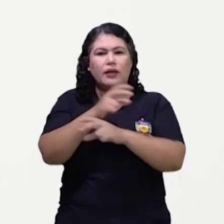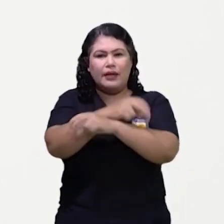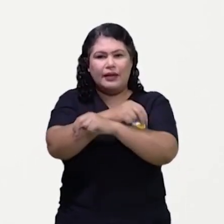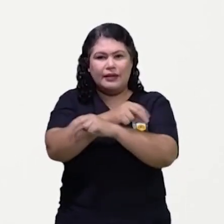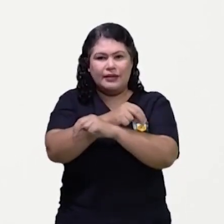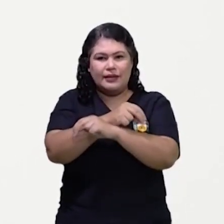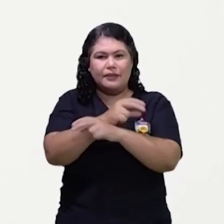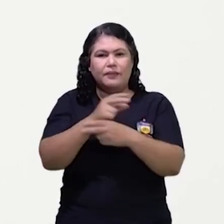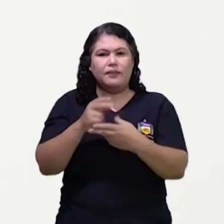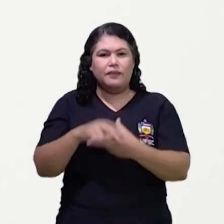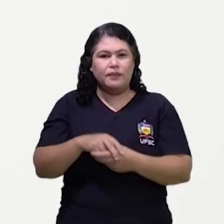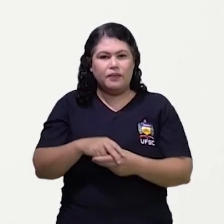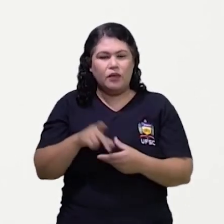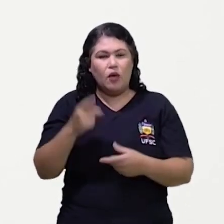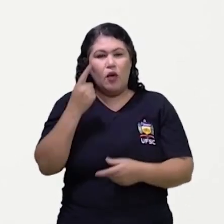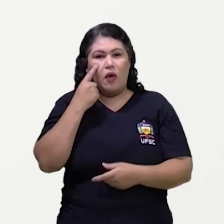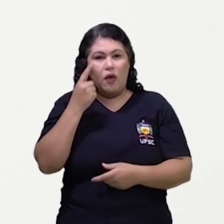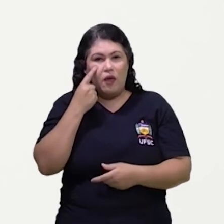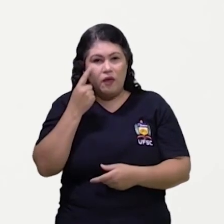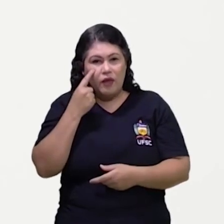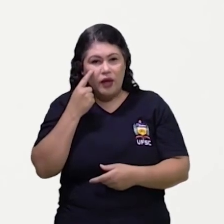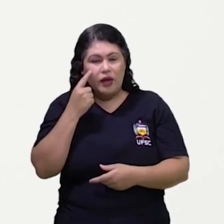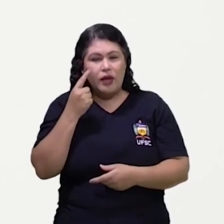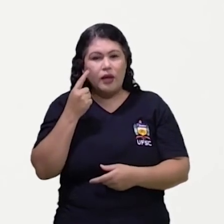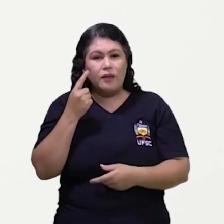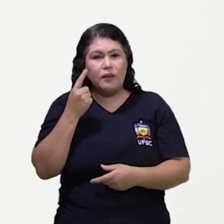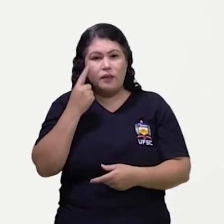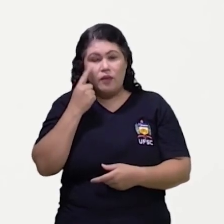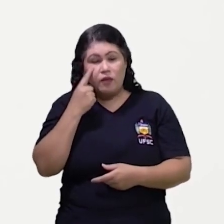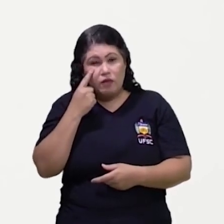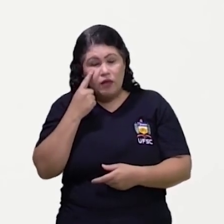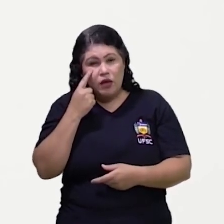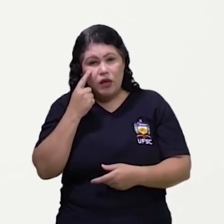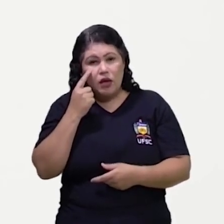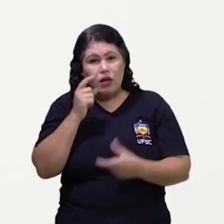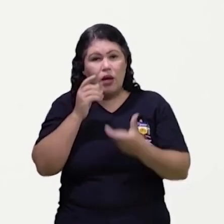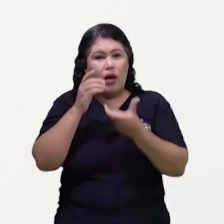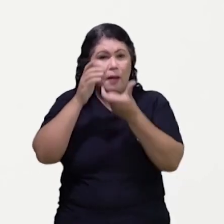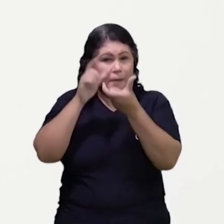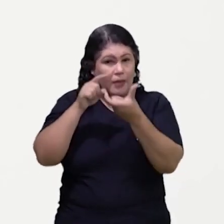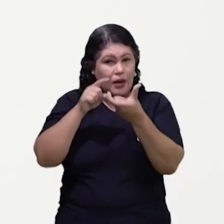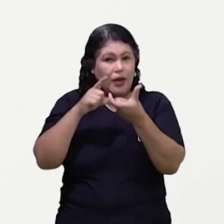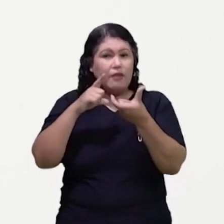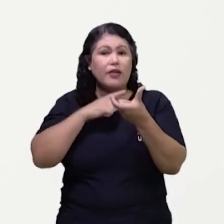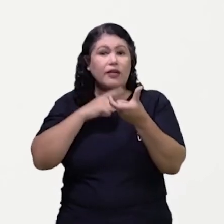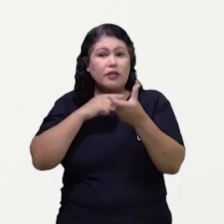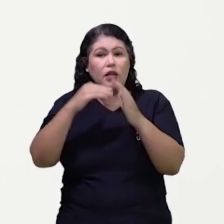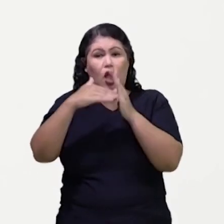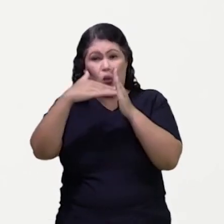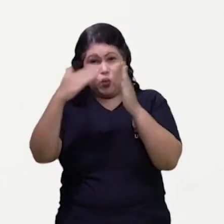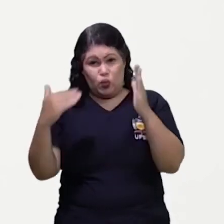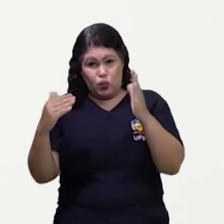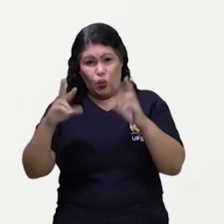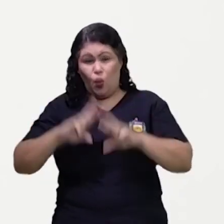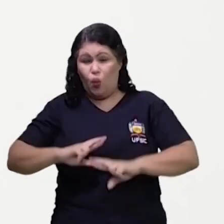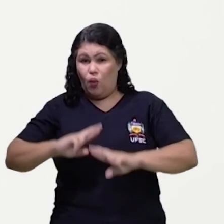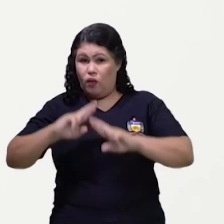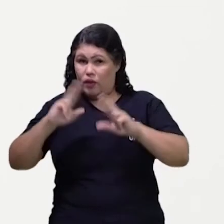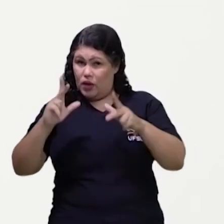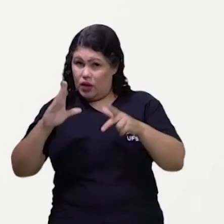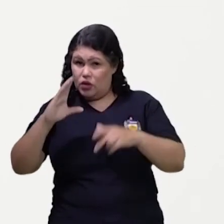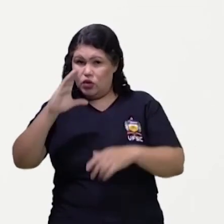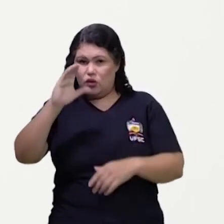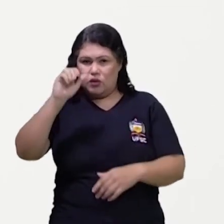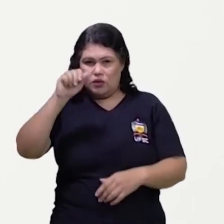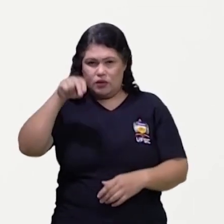Câncer. Preste atenção que eu quero que vocês visualizem o som. Câncer.